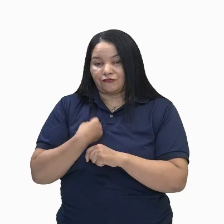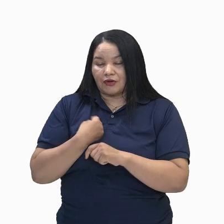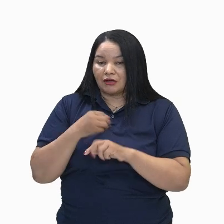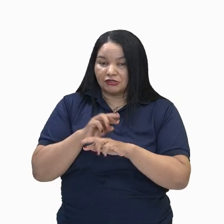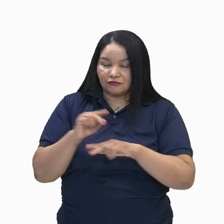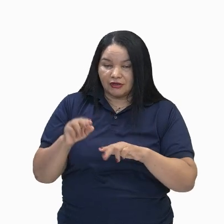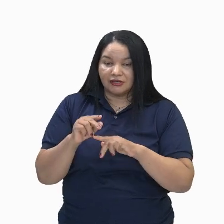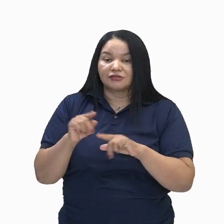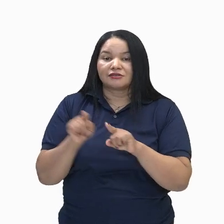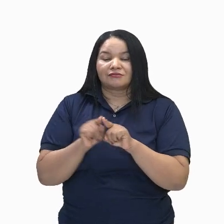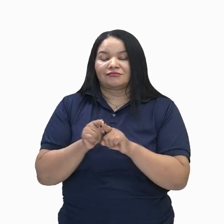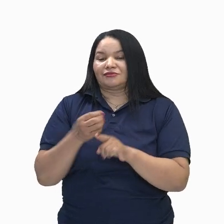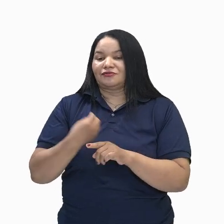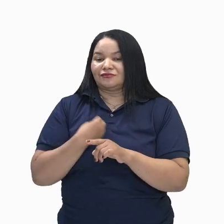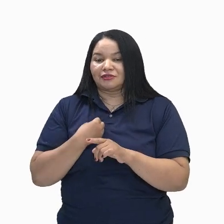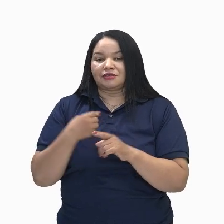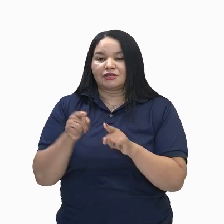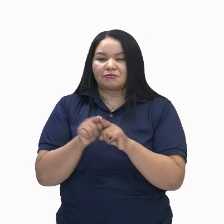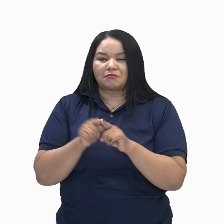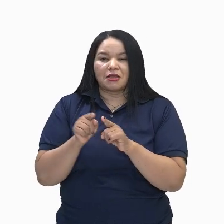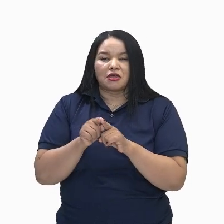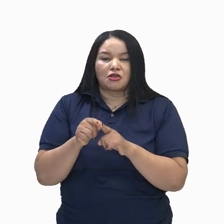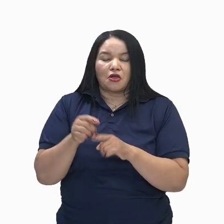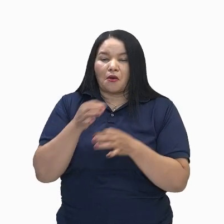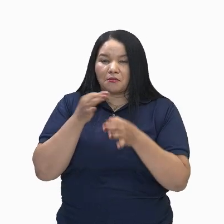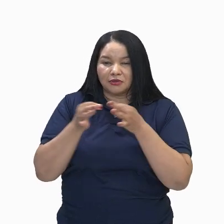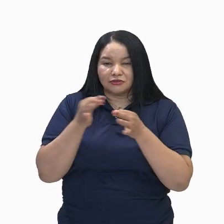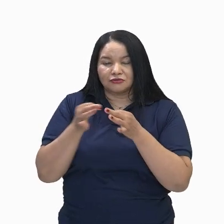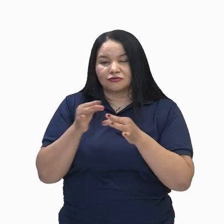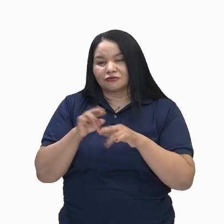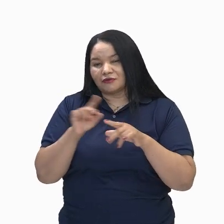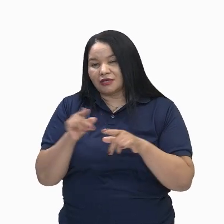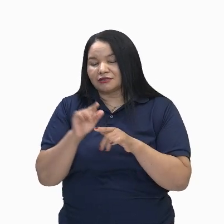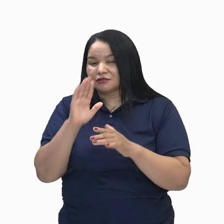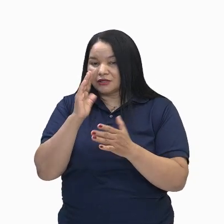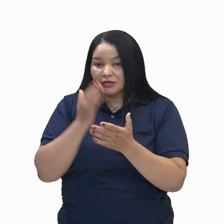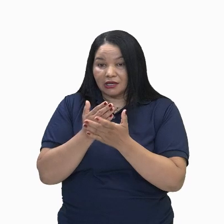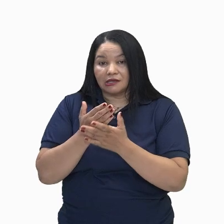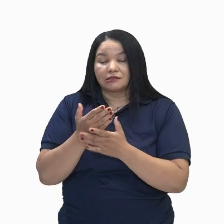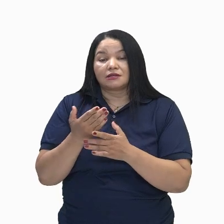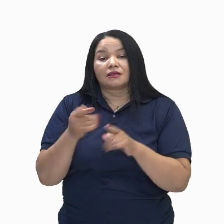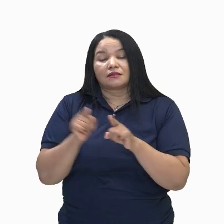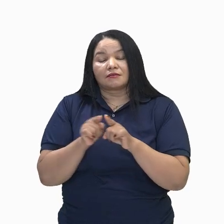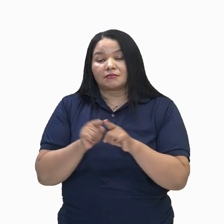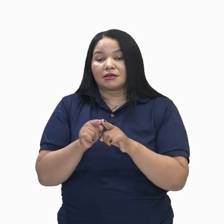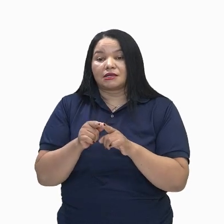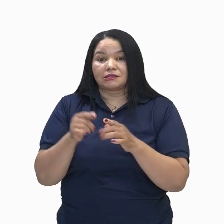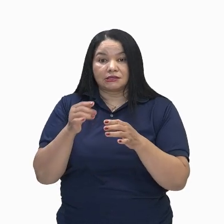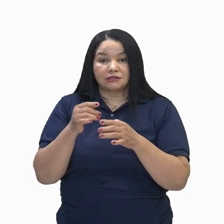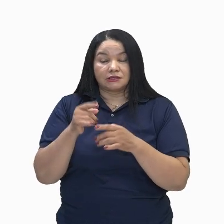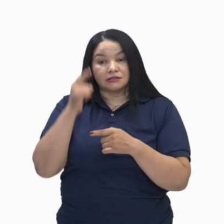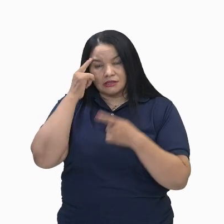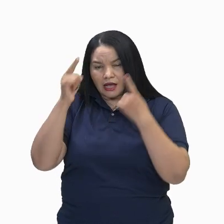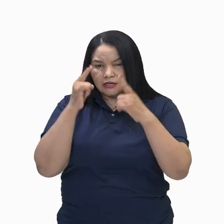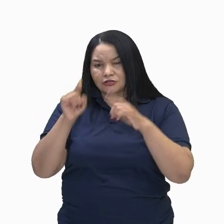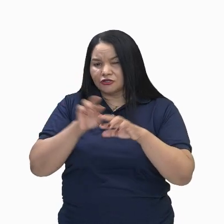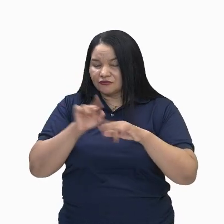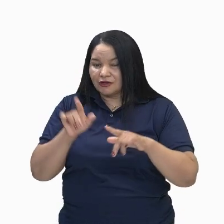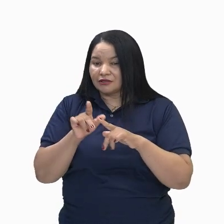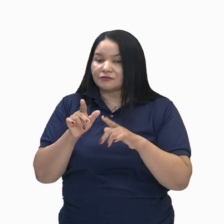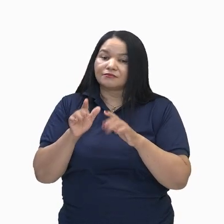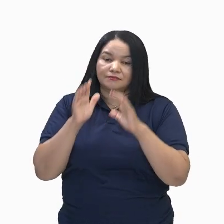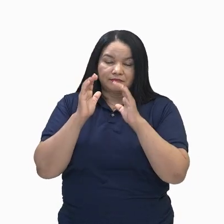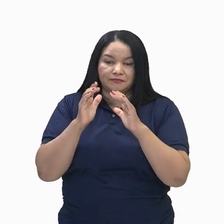conviver com a diversidade de opiniões, crenças e ideias. E é essencial estar informando aqui, estar, na